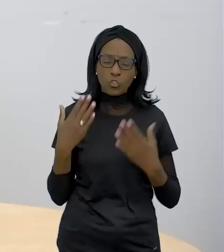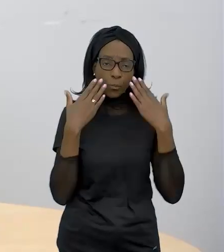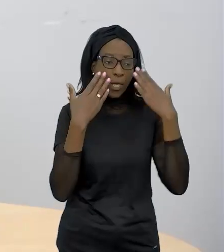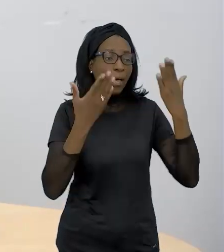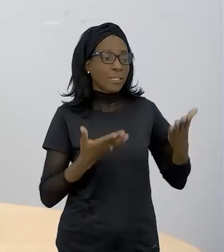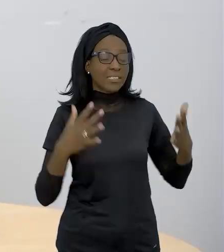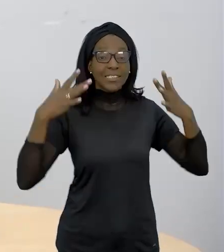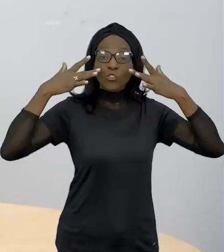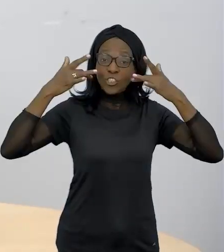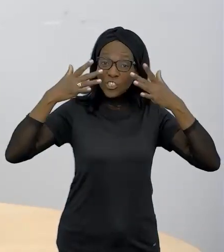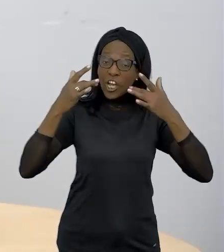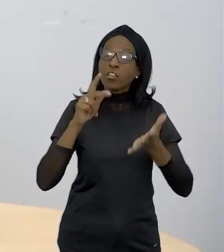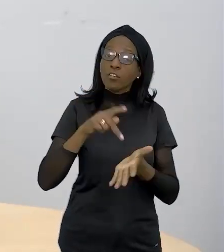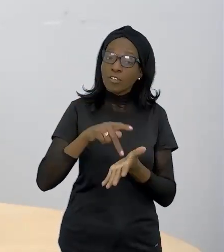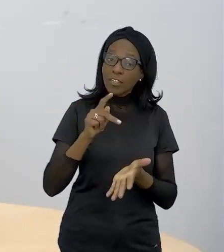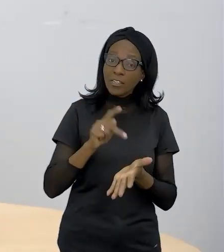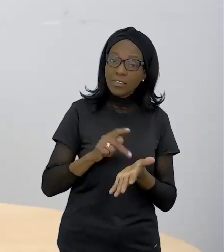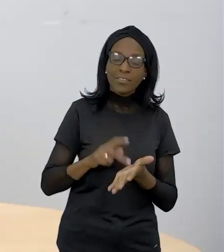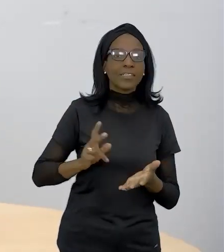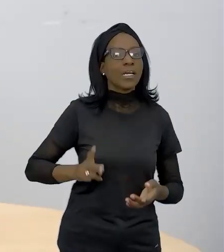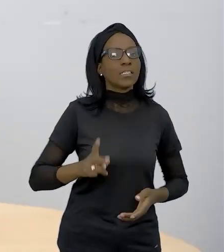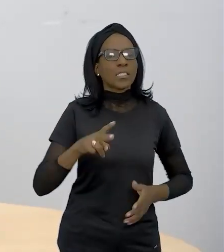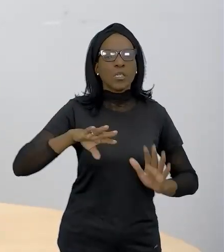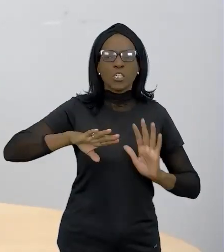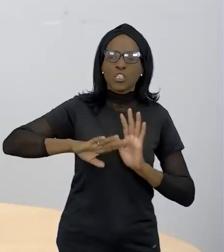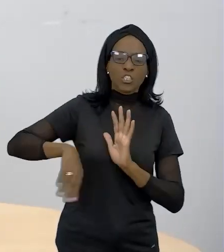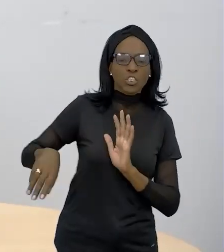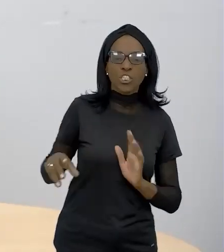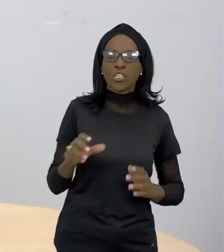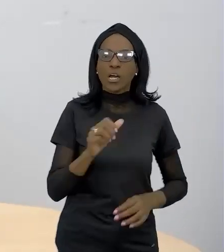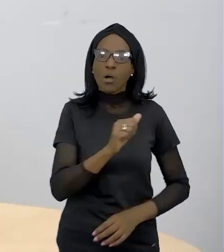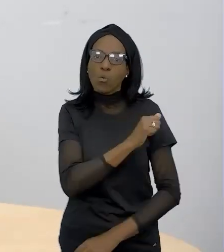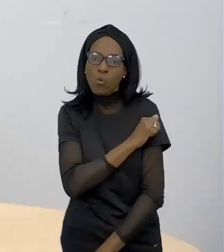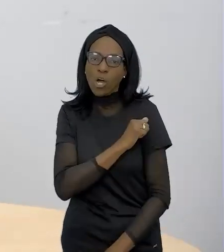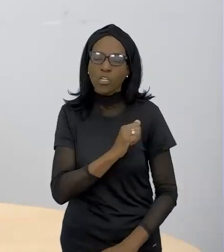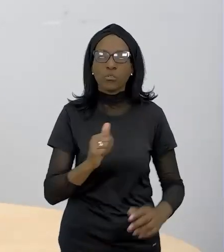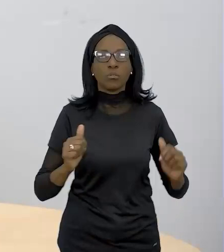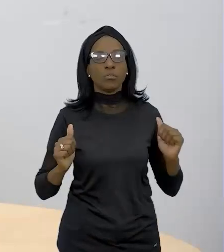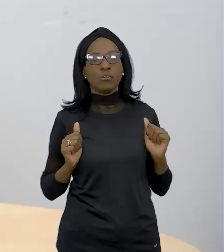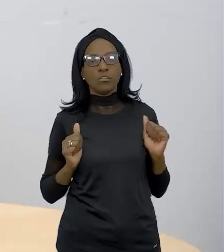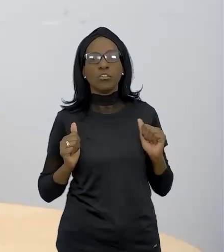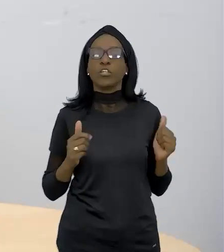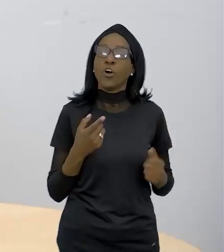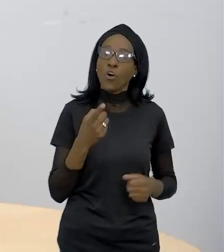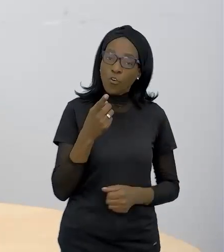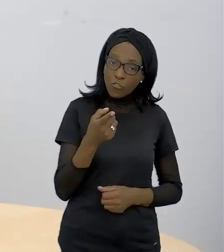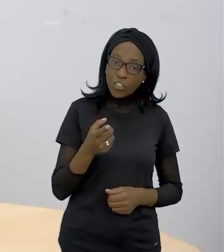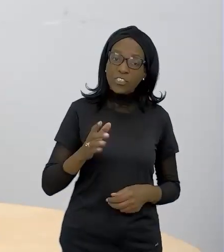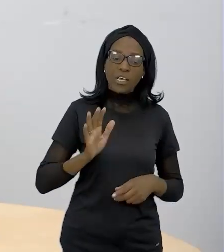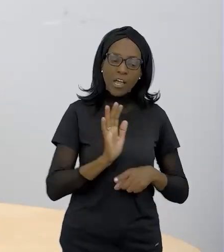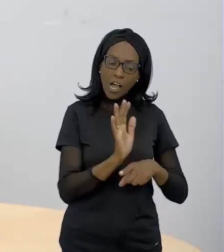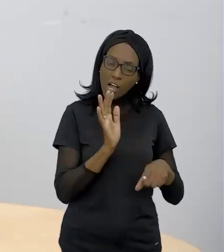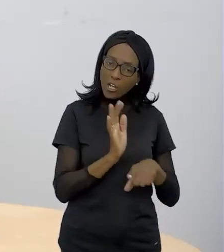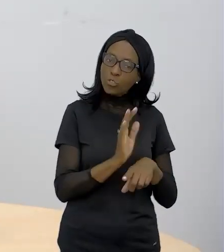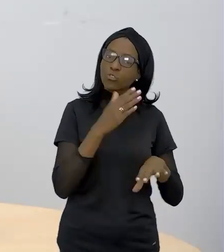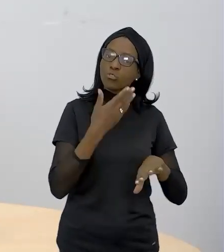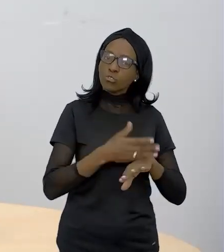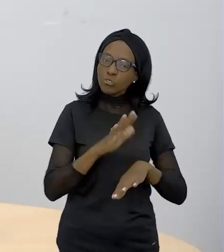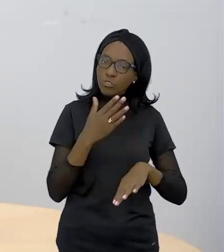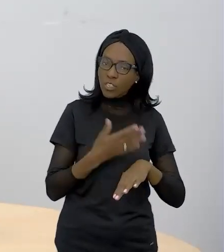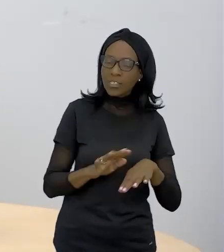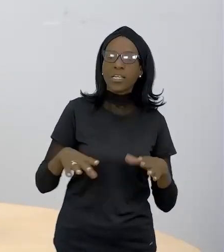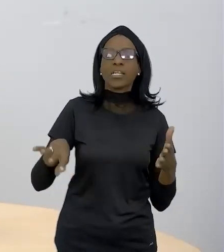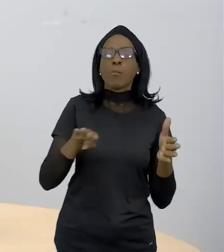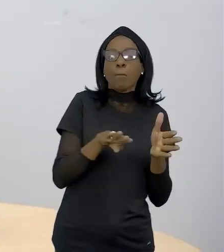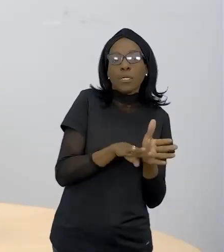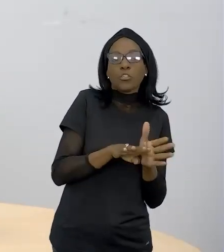teatro. Exatamente, toda vez que você tira o aluno da passividade, você está praticando sim uma metodologia